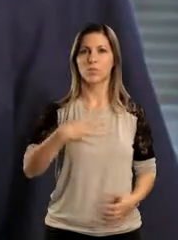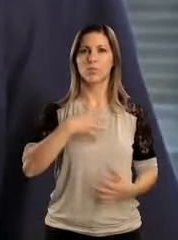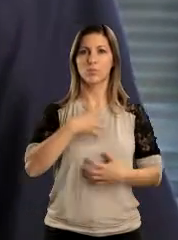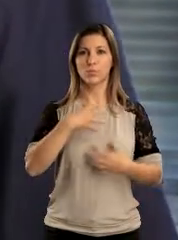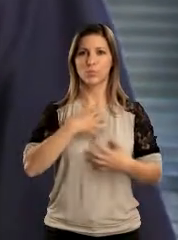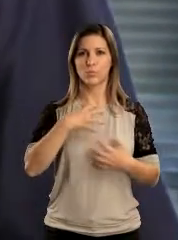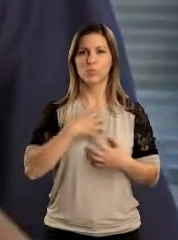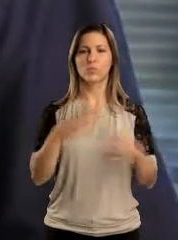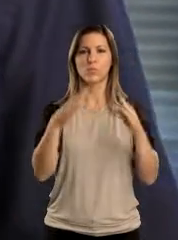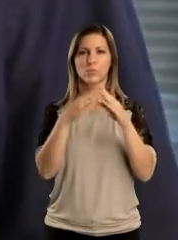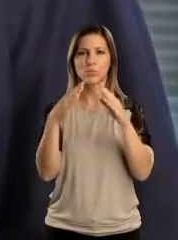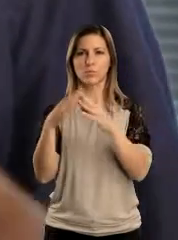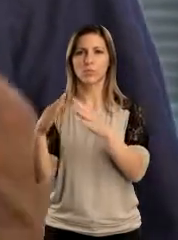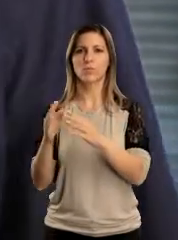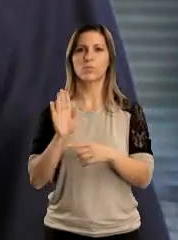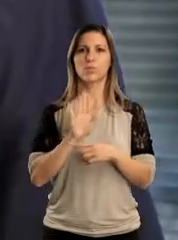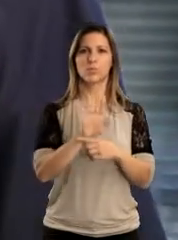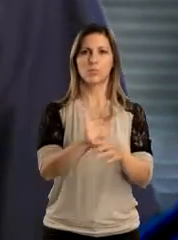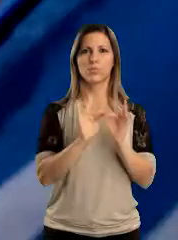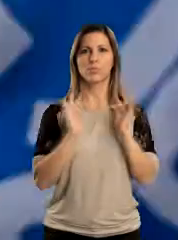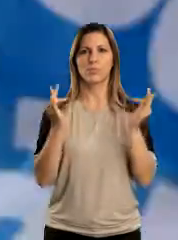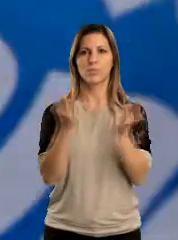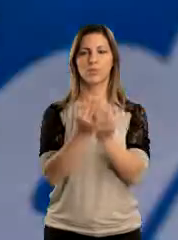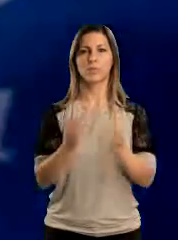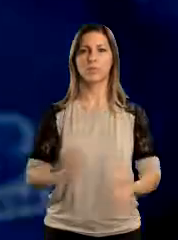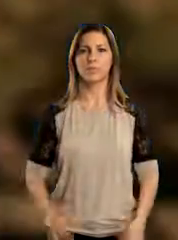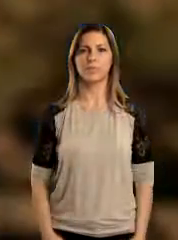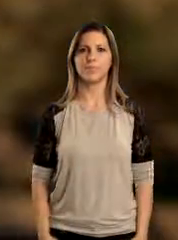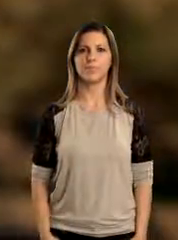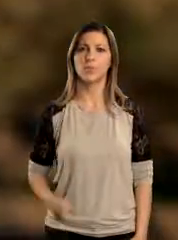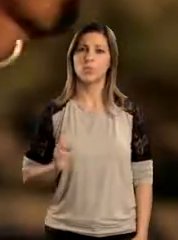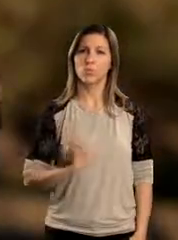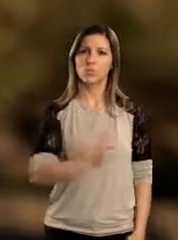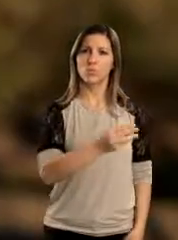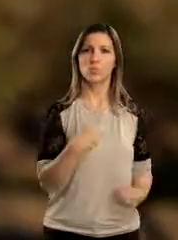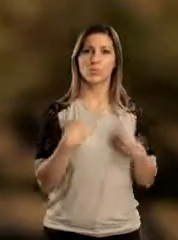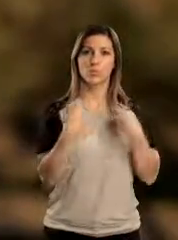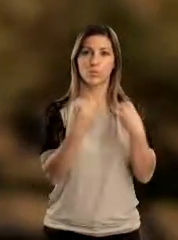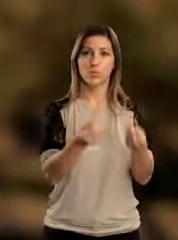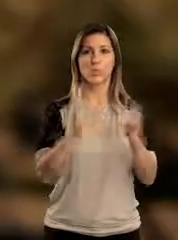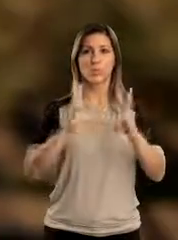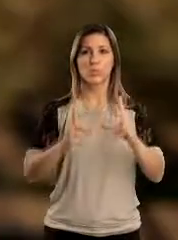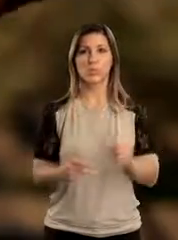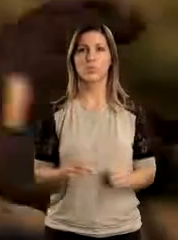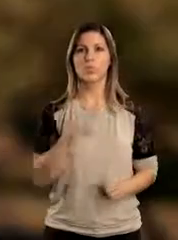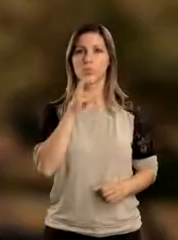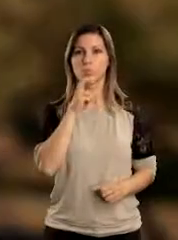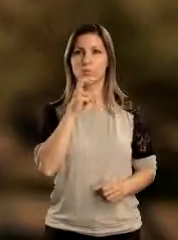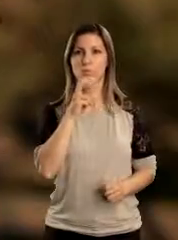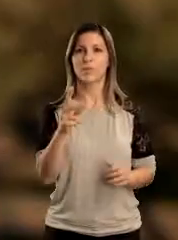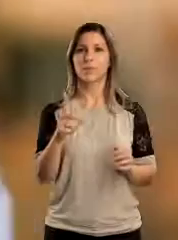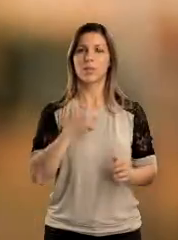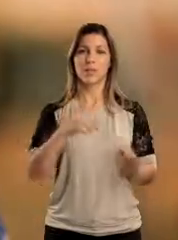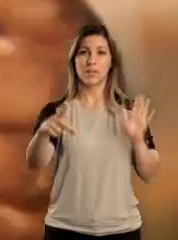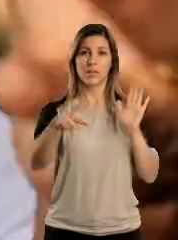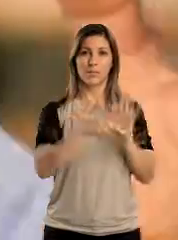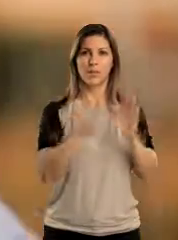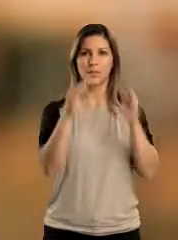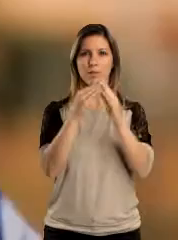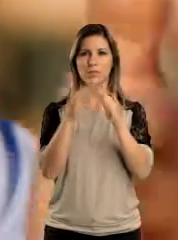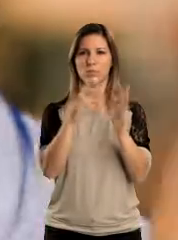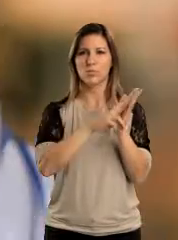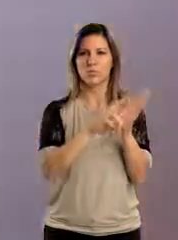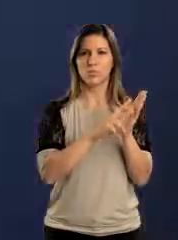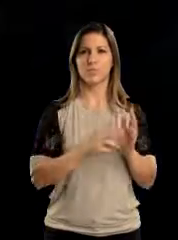do processo e trazer mais segurança às famílias. Nós vamos continuar entregando para que todos os moradores de Sorocaba tenham sua